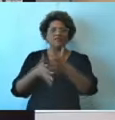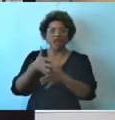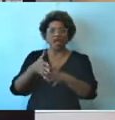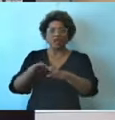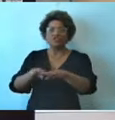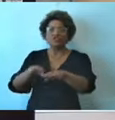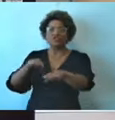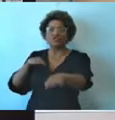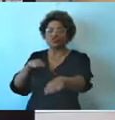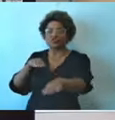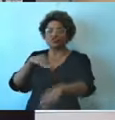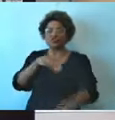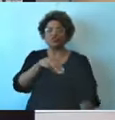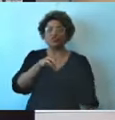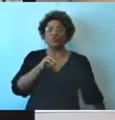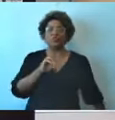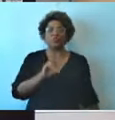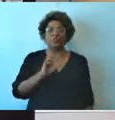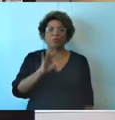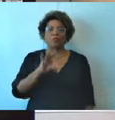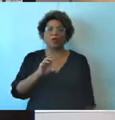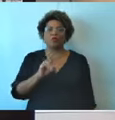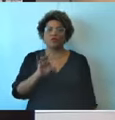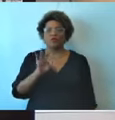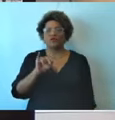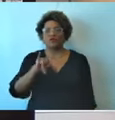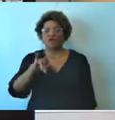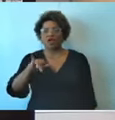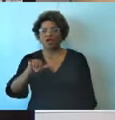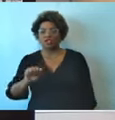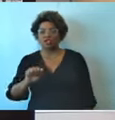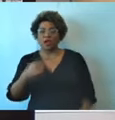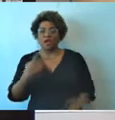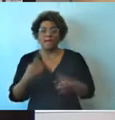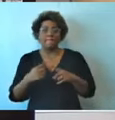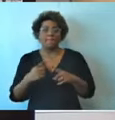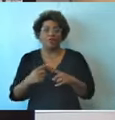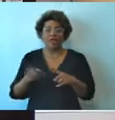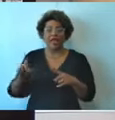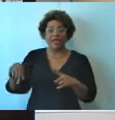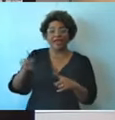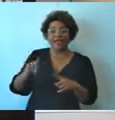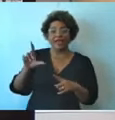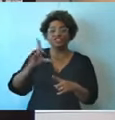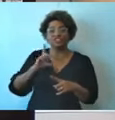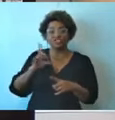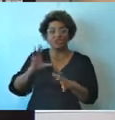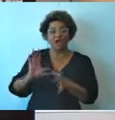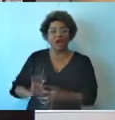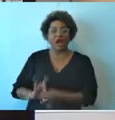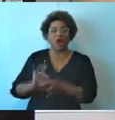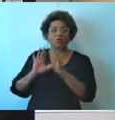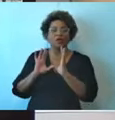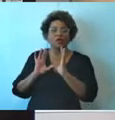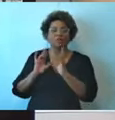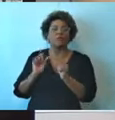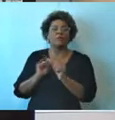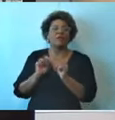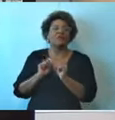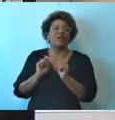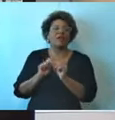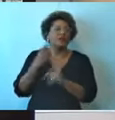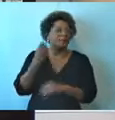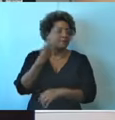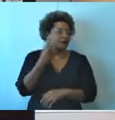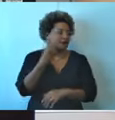motofaixa, porque para eles ainda tinham autorização que era pioneira no Brasil para implementar isso a título experimental.